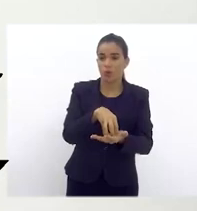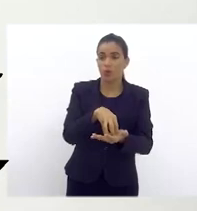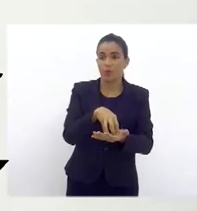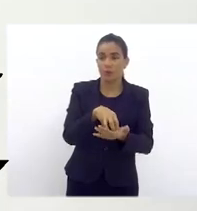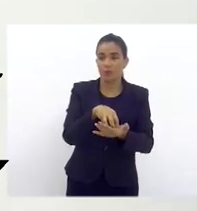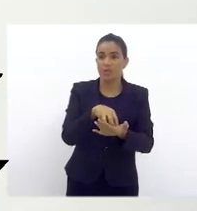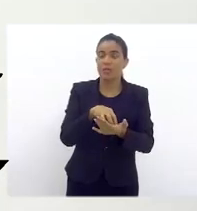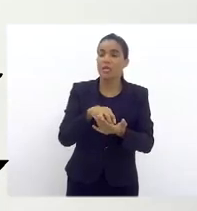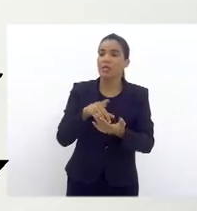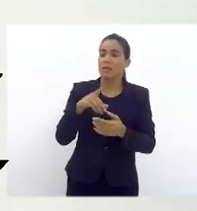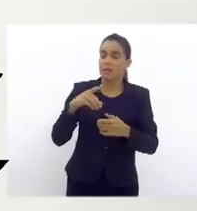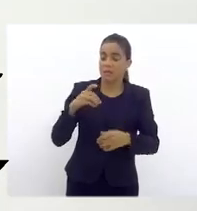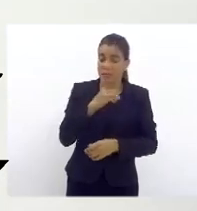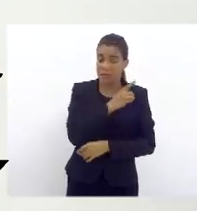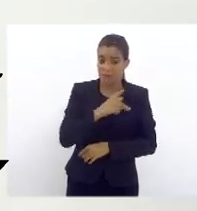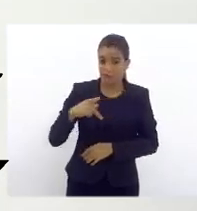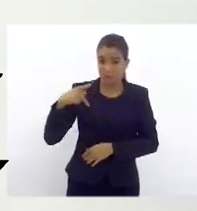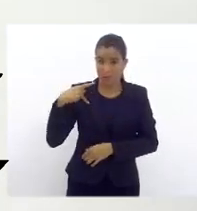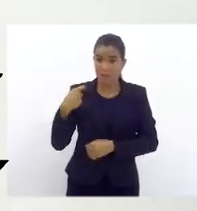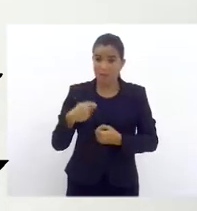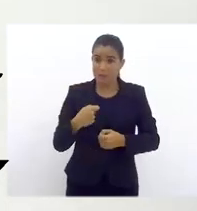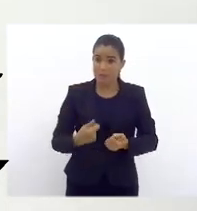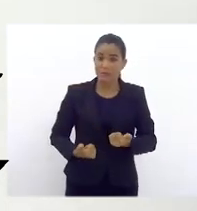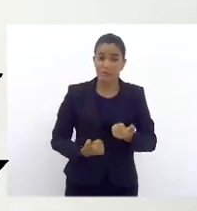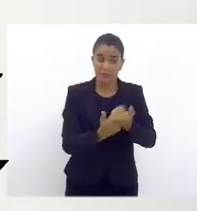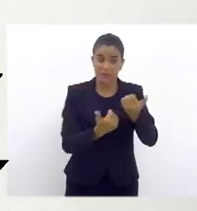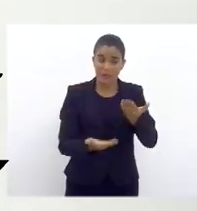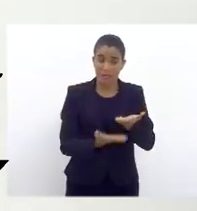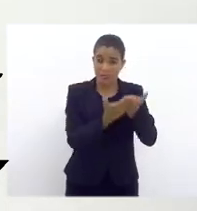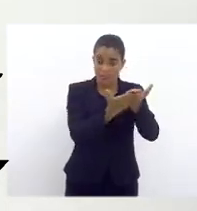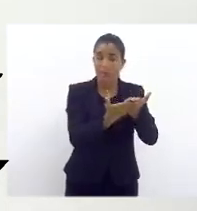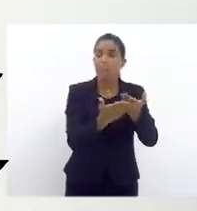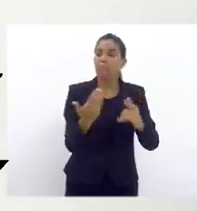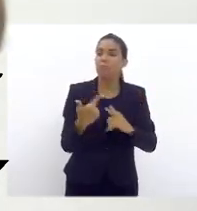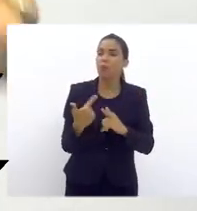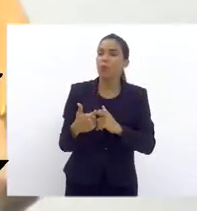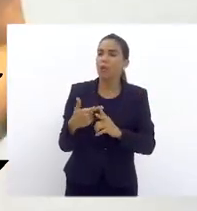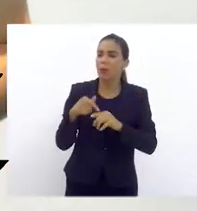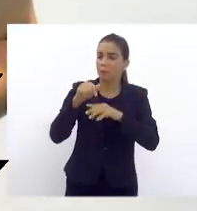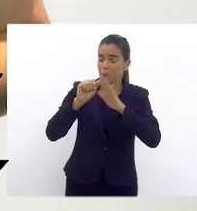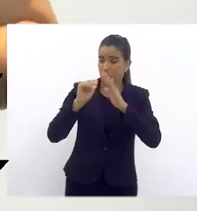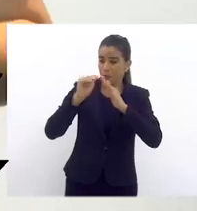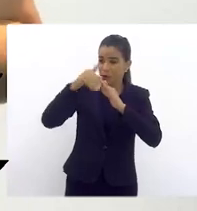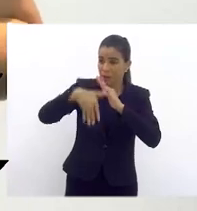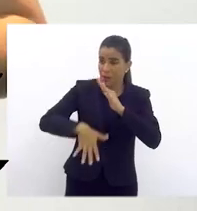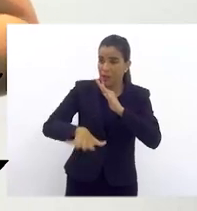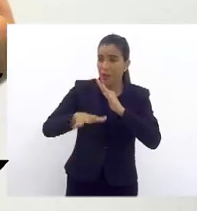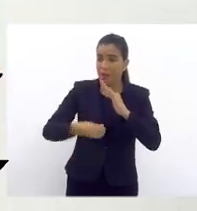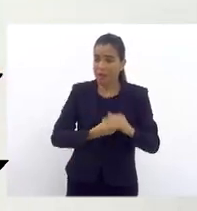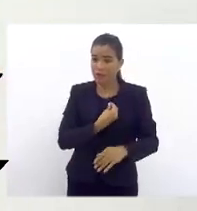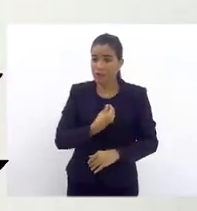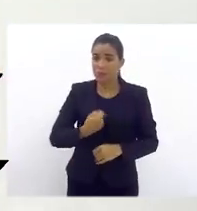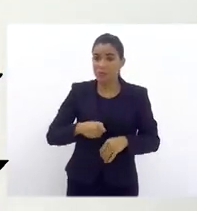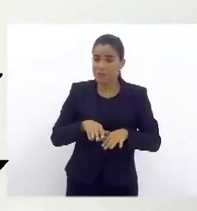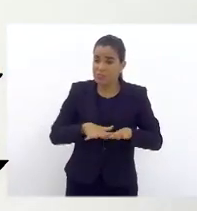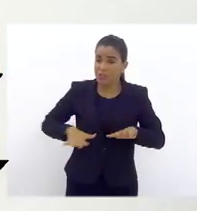precisa ser acionado para fazer o encaminhamento desse recenseamento porque para o terreiro existir a gente precisa de chão